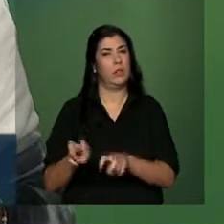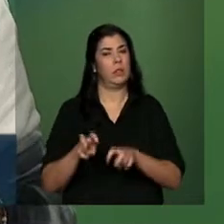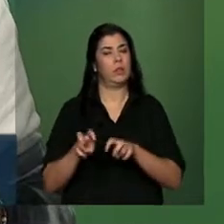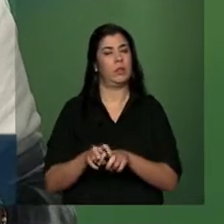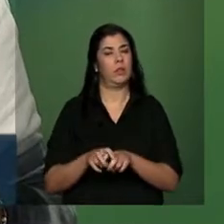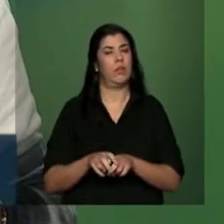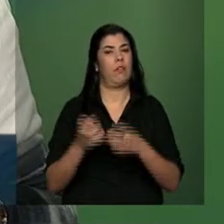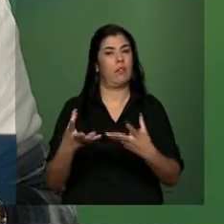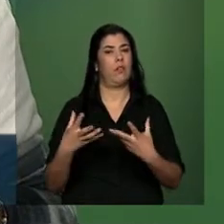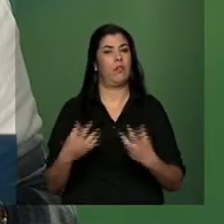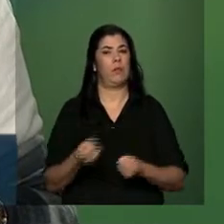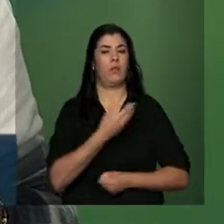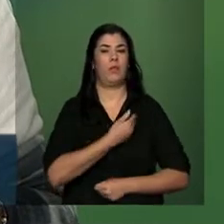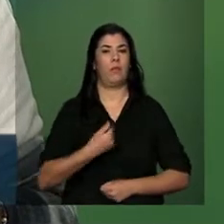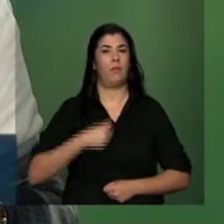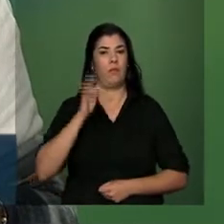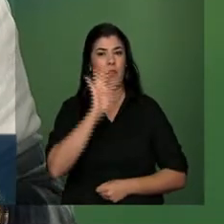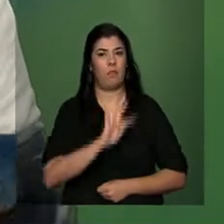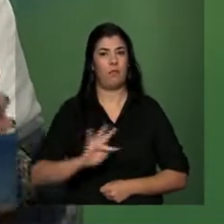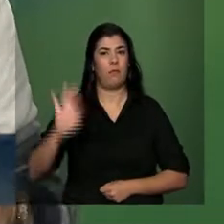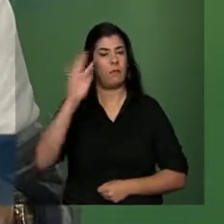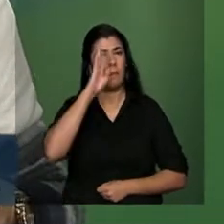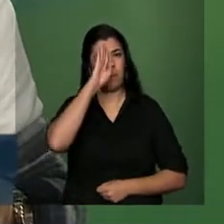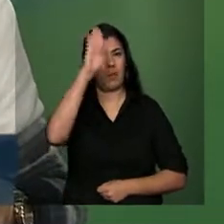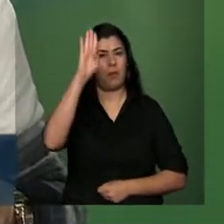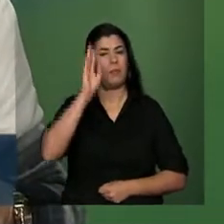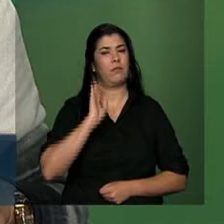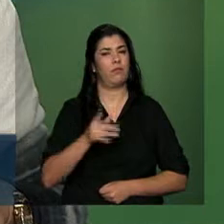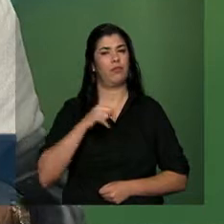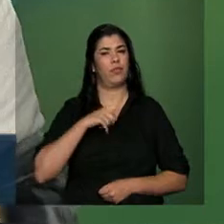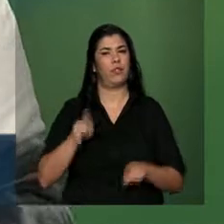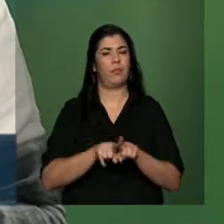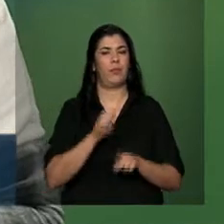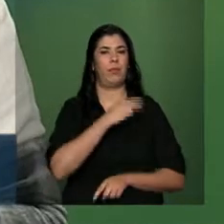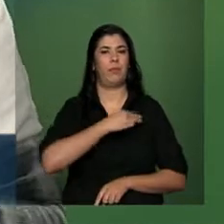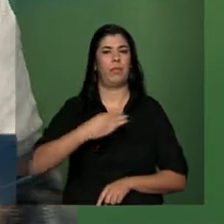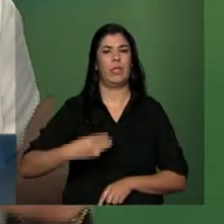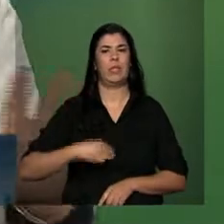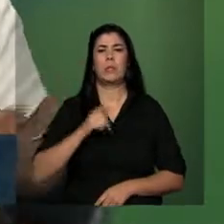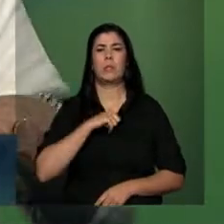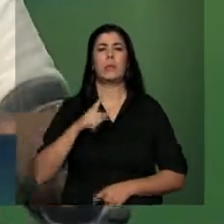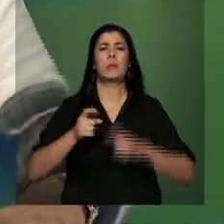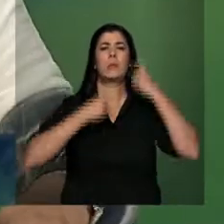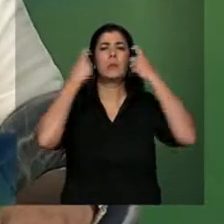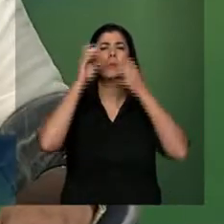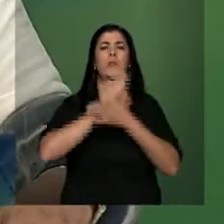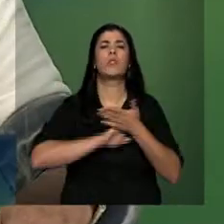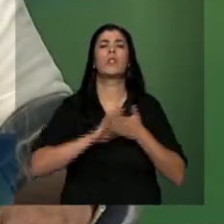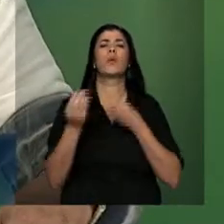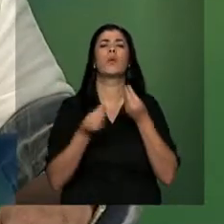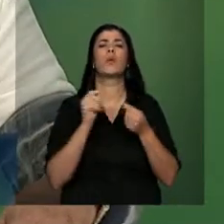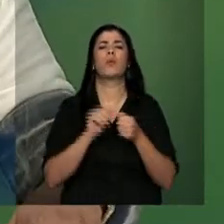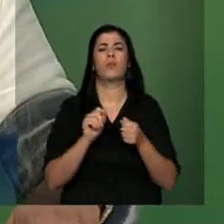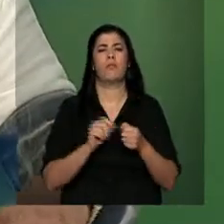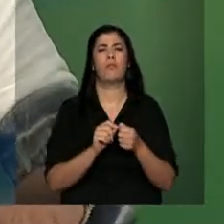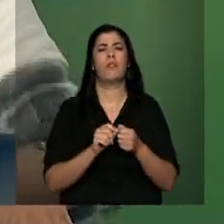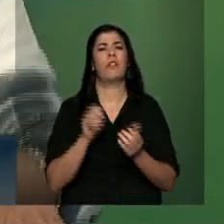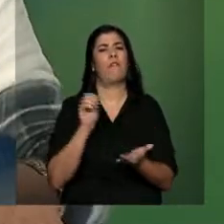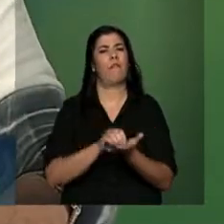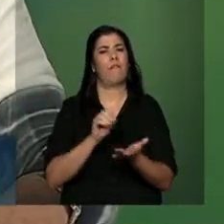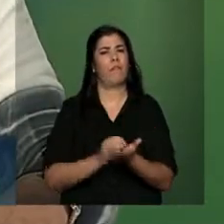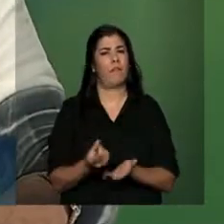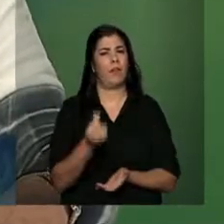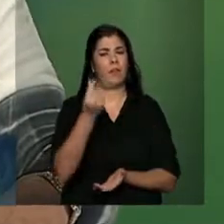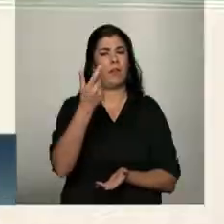assumida hoje pelo governo federal como prioridade, já é prioridade do Ministério, nós não temos a menor preocupação com relação à falta de